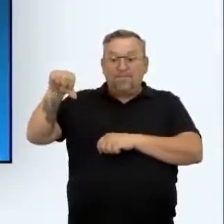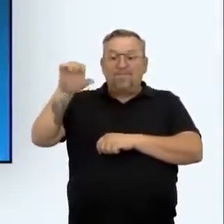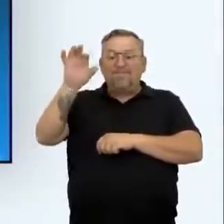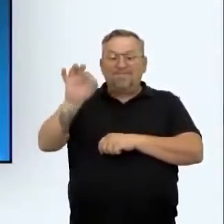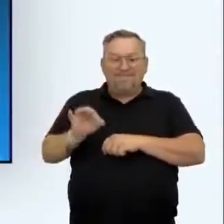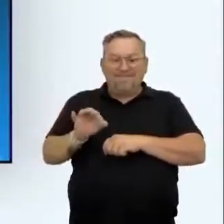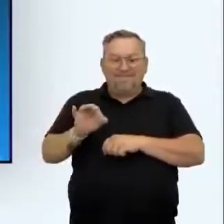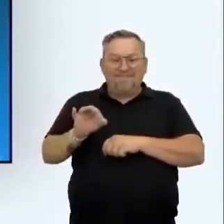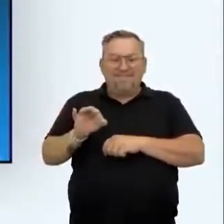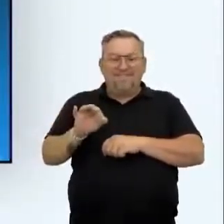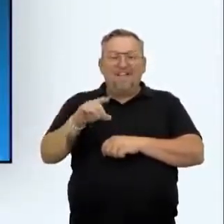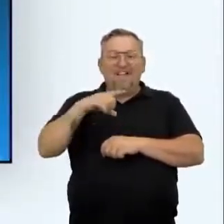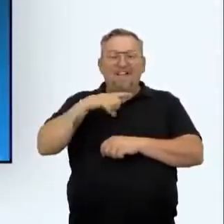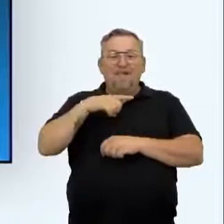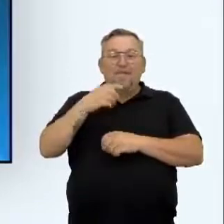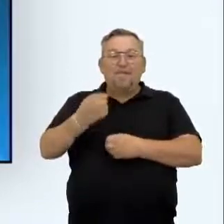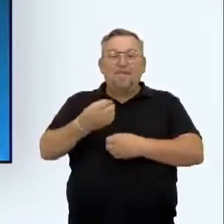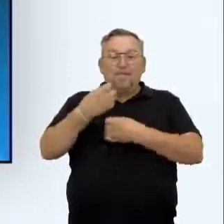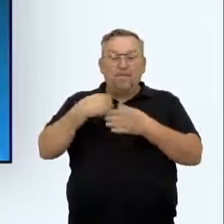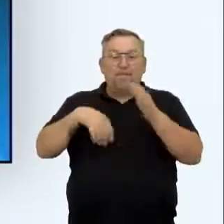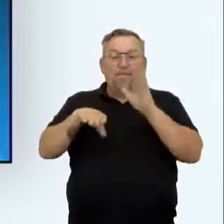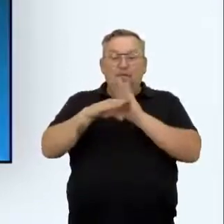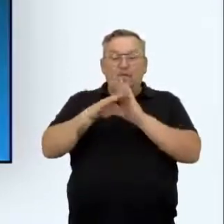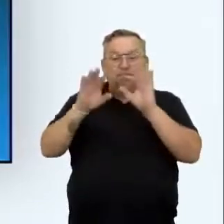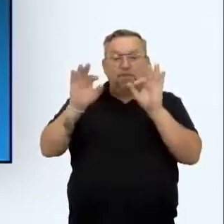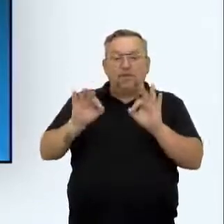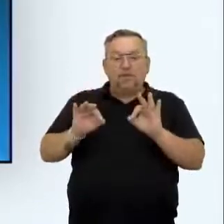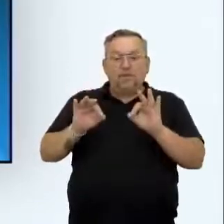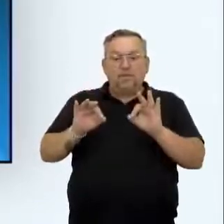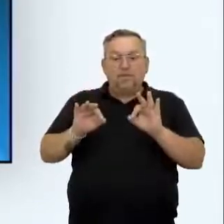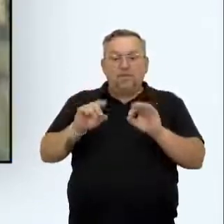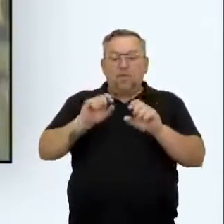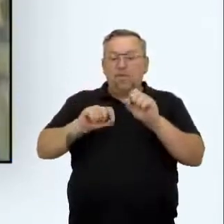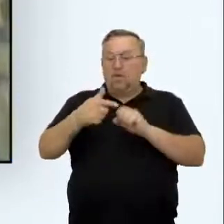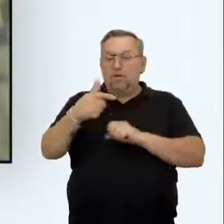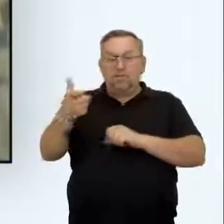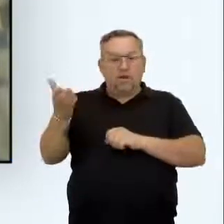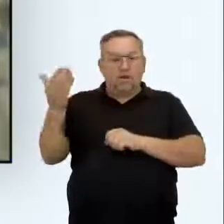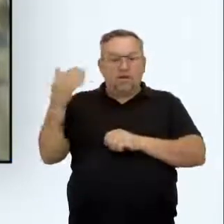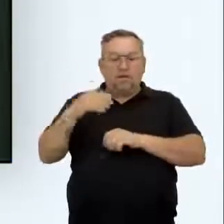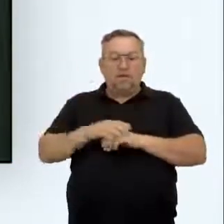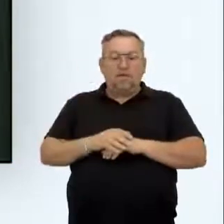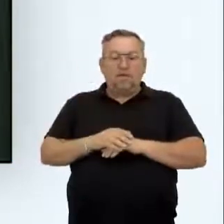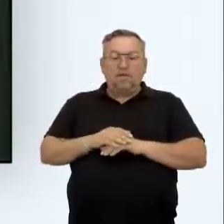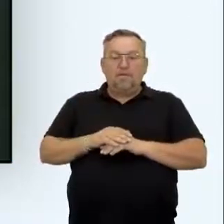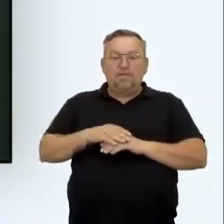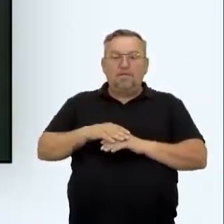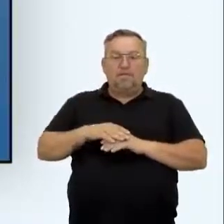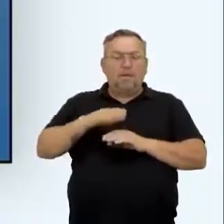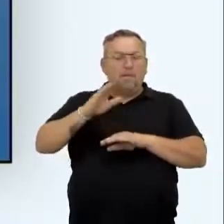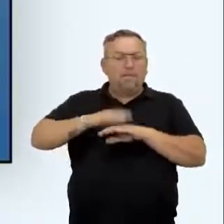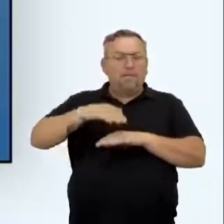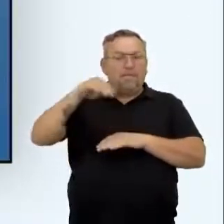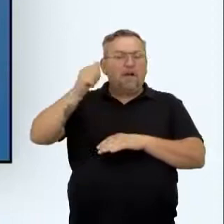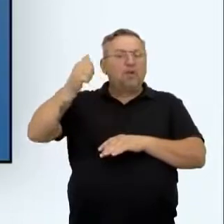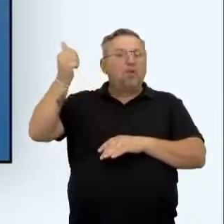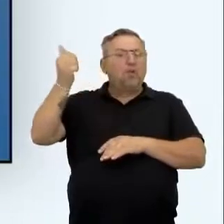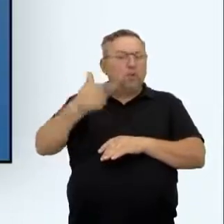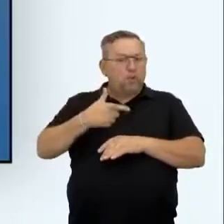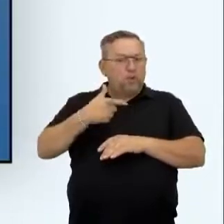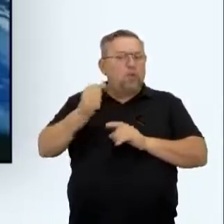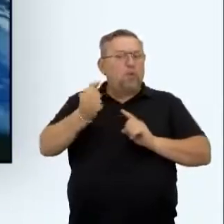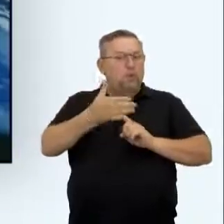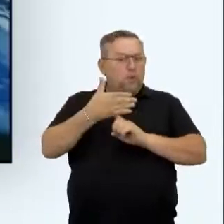99,99999% das vezes, esses dados vão chegar ao seu destino, o que a gente não tinha antes. É muito mais do que uma simples evolução das